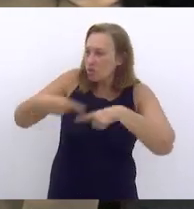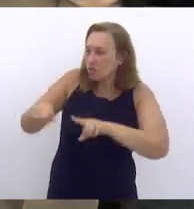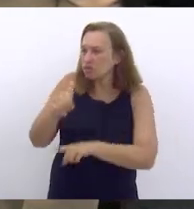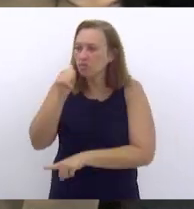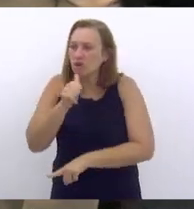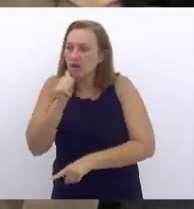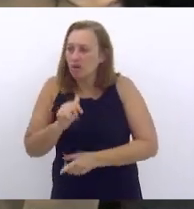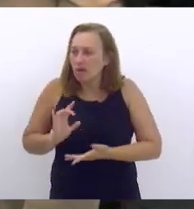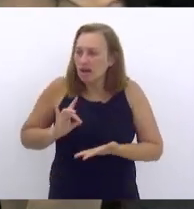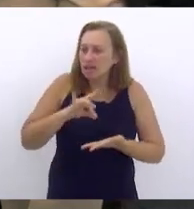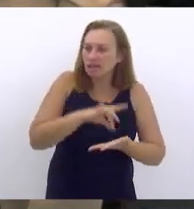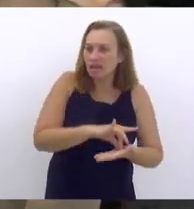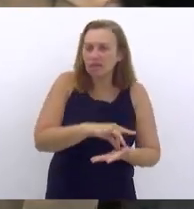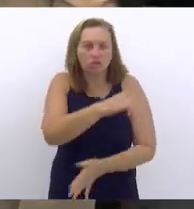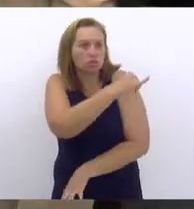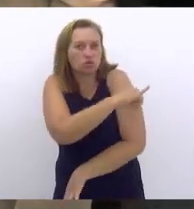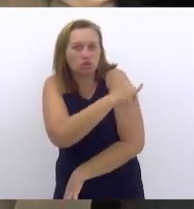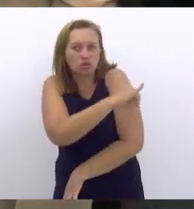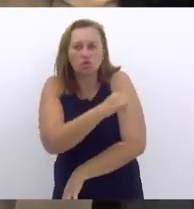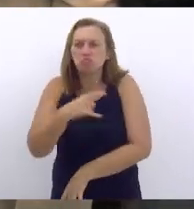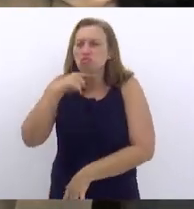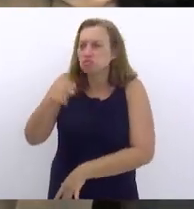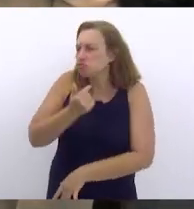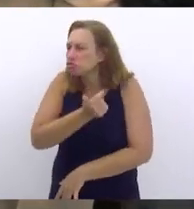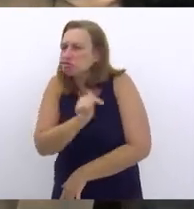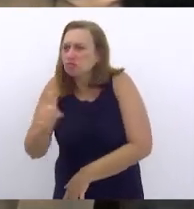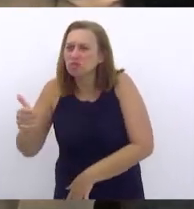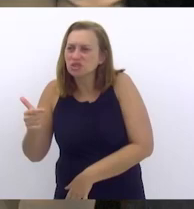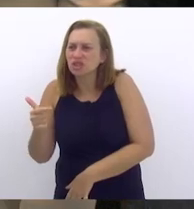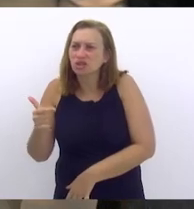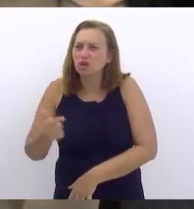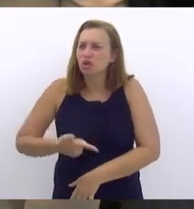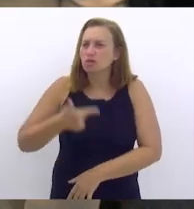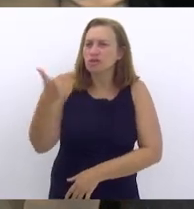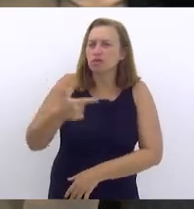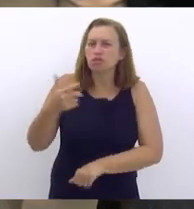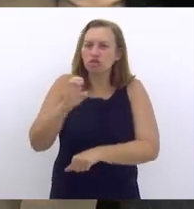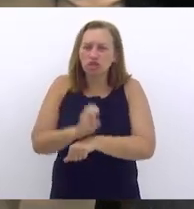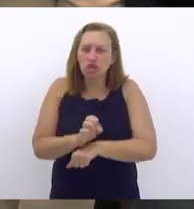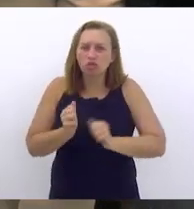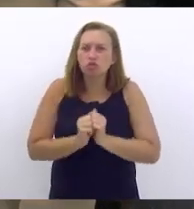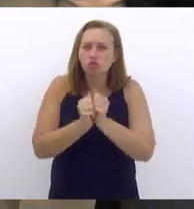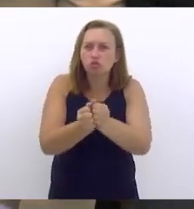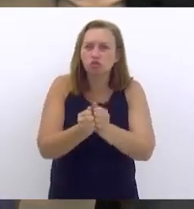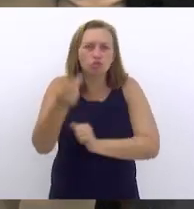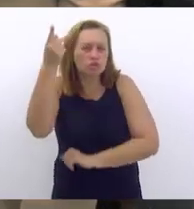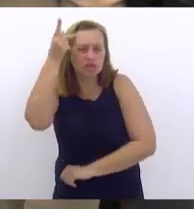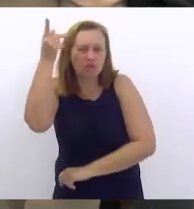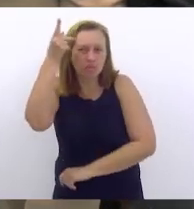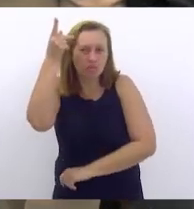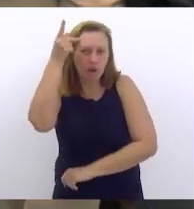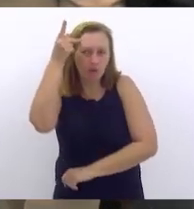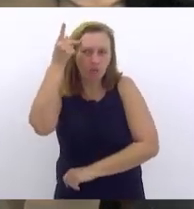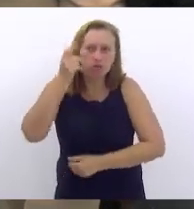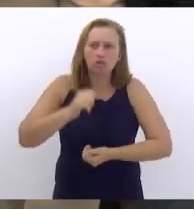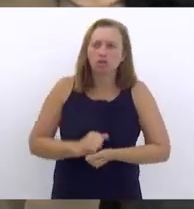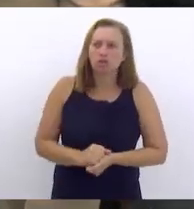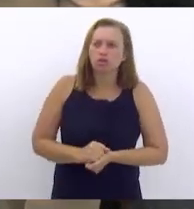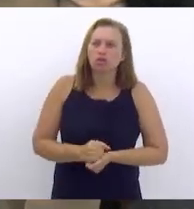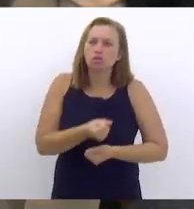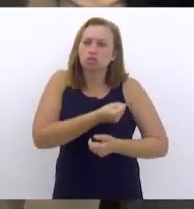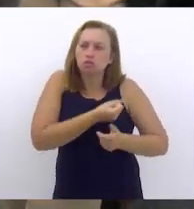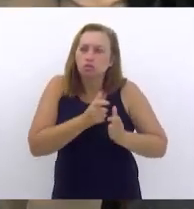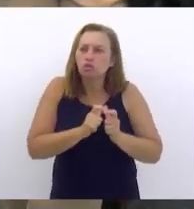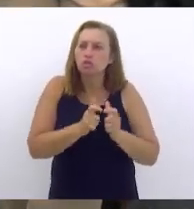Rio de Janeiro. Não tenho dúvidas de que sermos o segundo estado, junto com São Paulo, com maior índice de